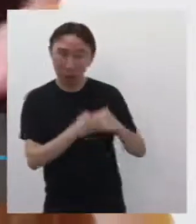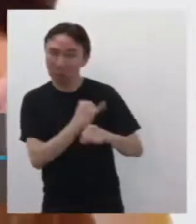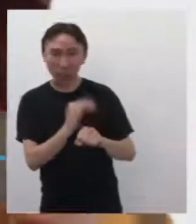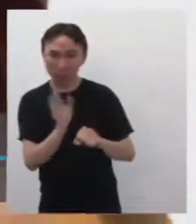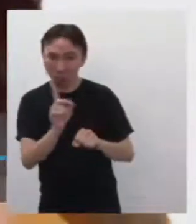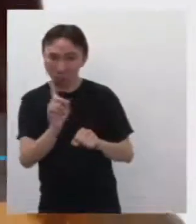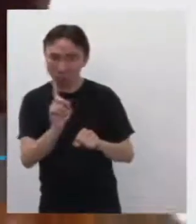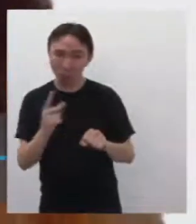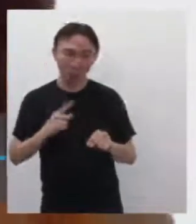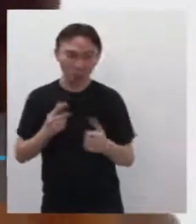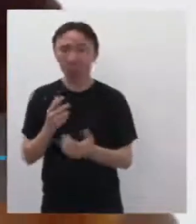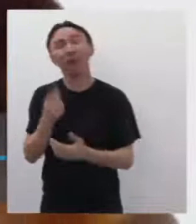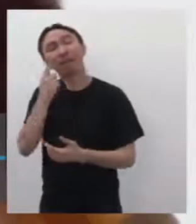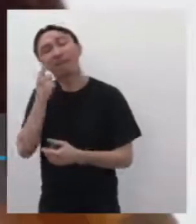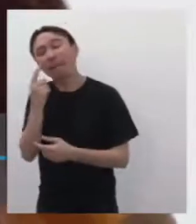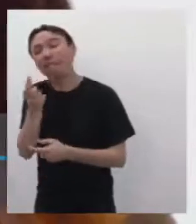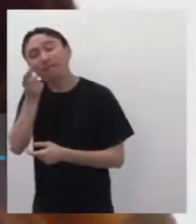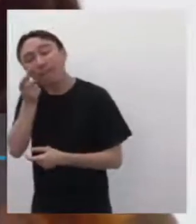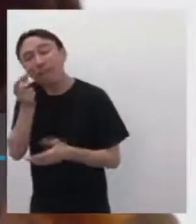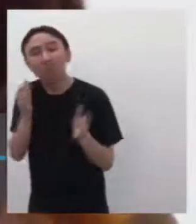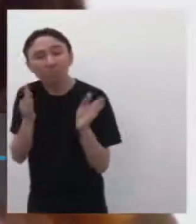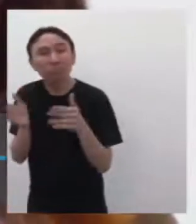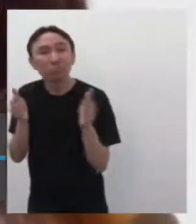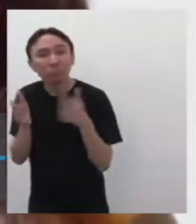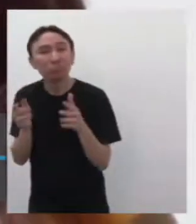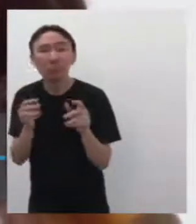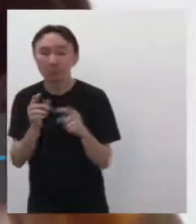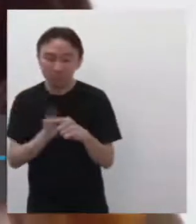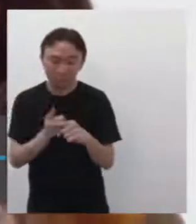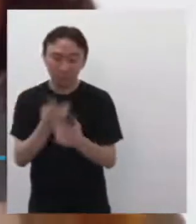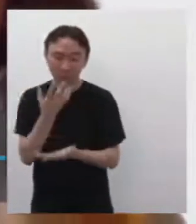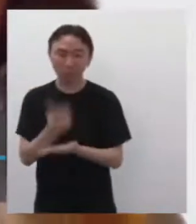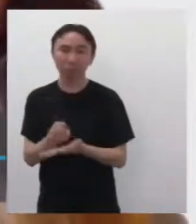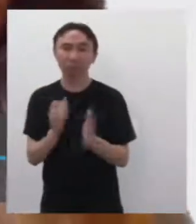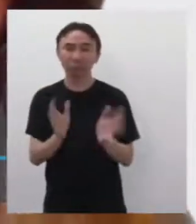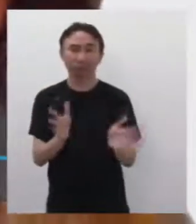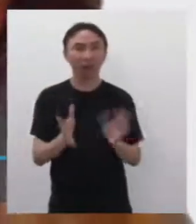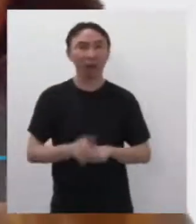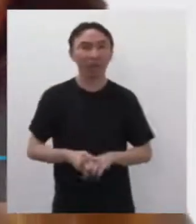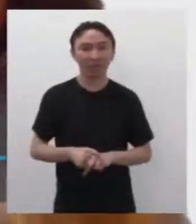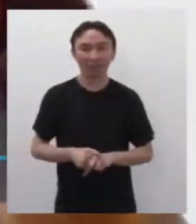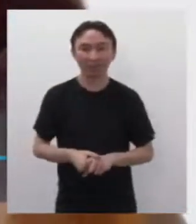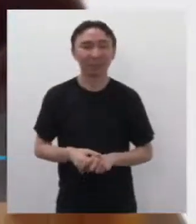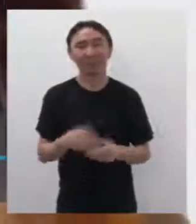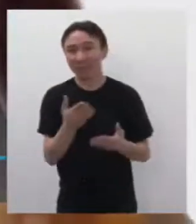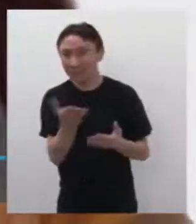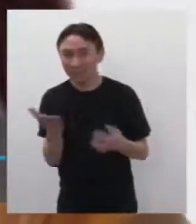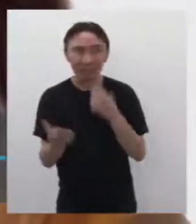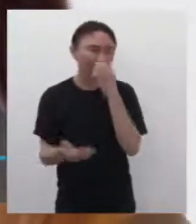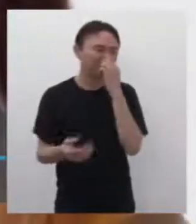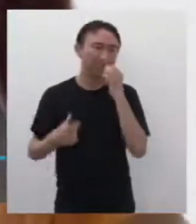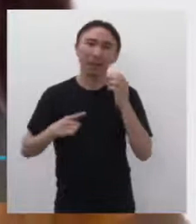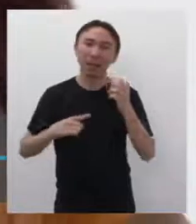podem tomar vantagem do momento em que eles têm acesso a uma internet, acesso a um Wi-Fi,